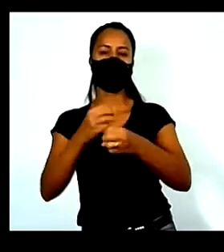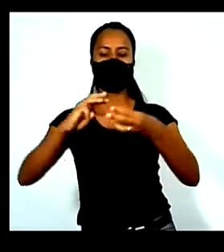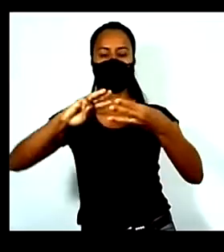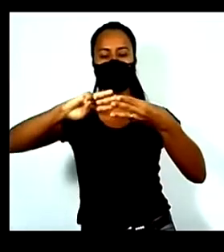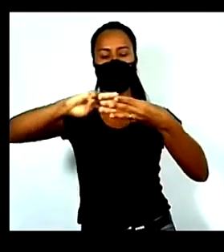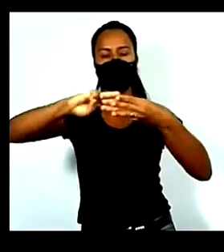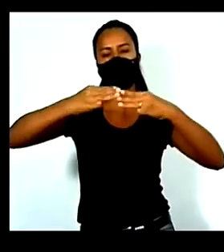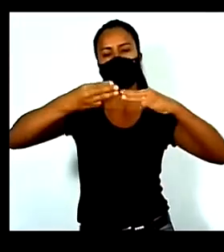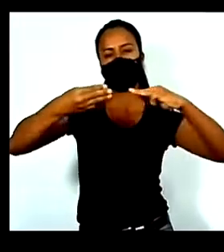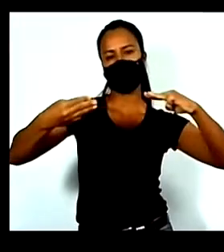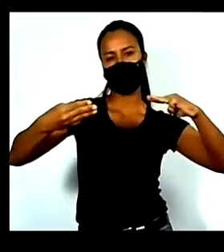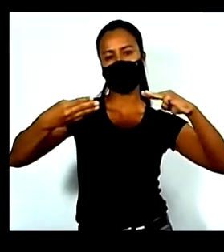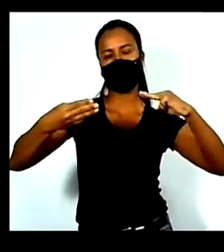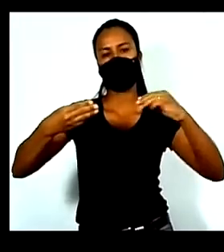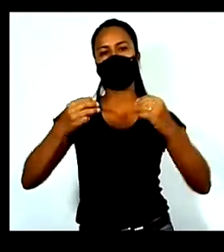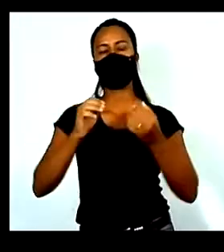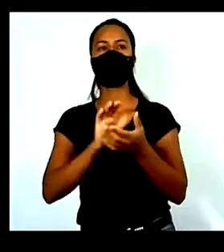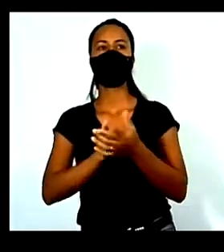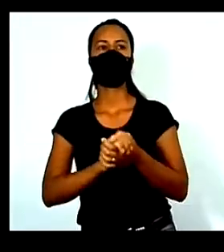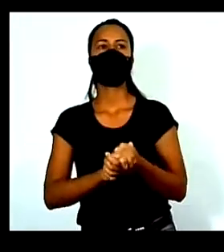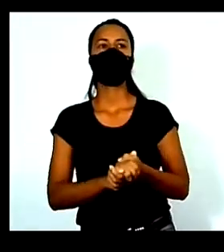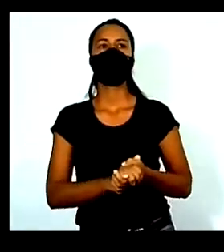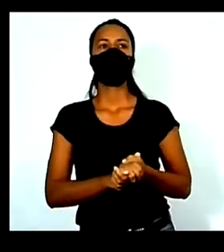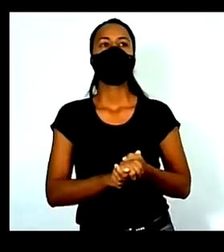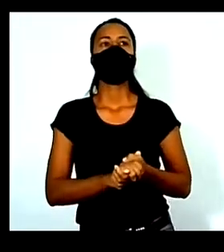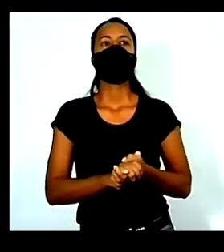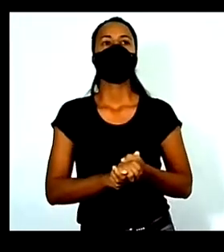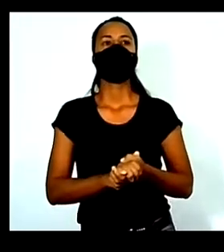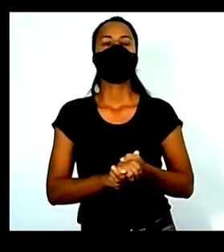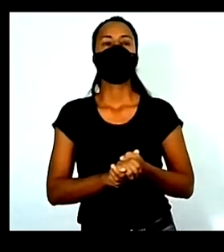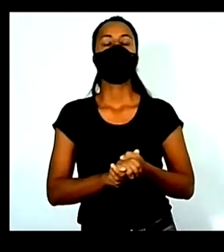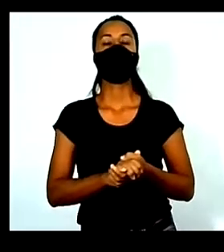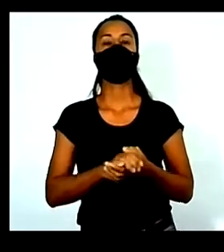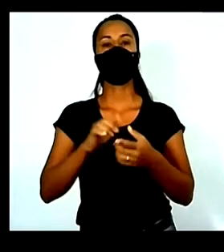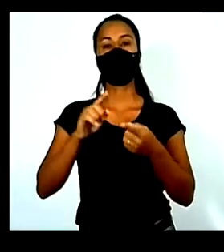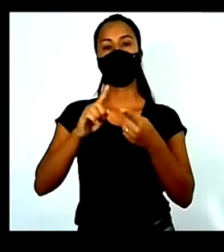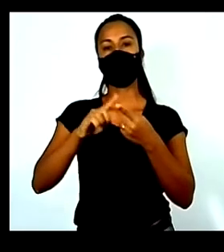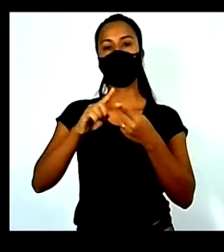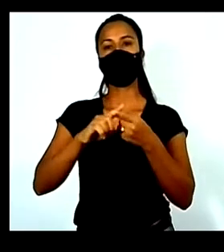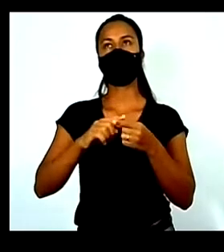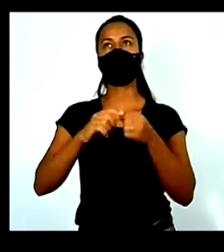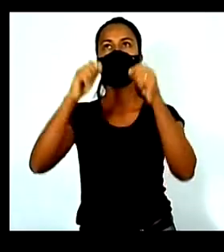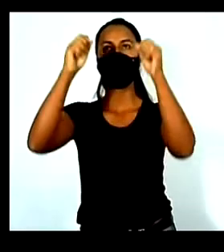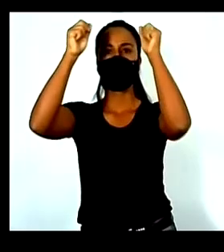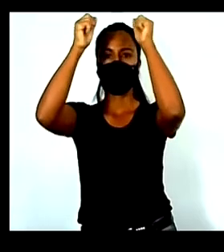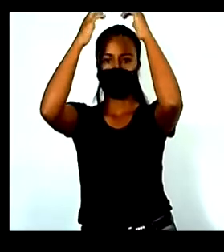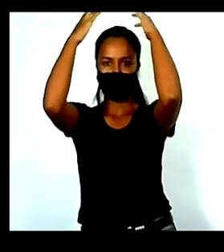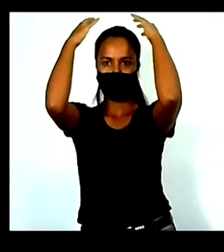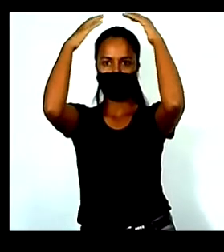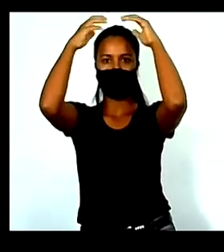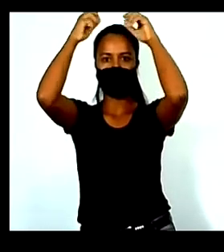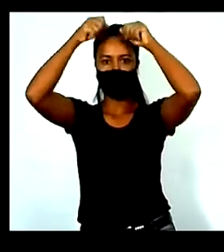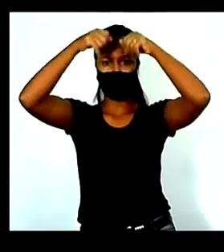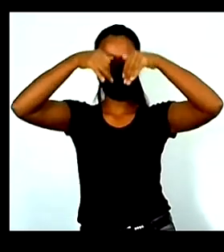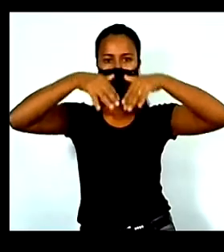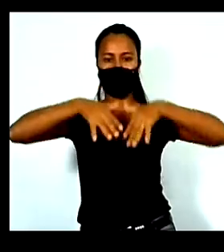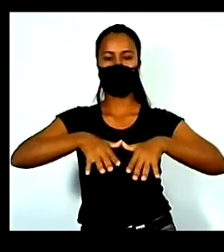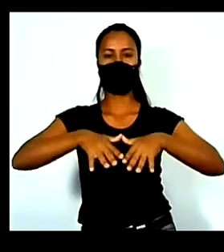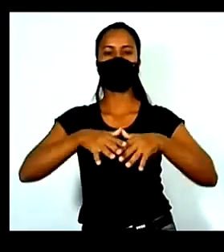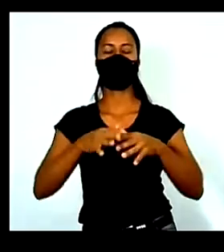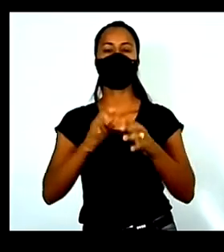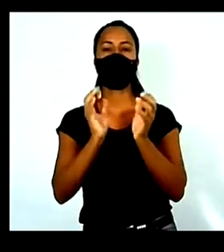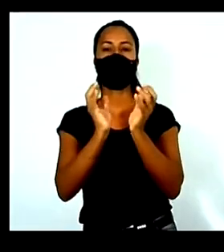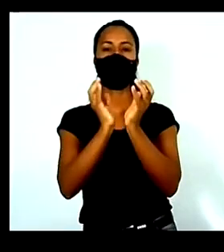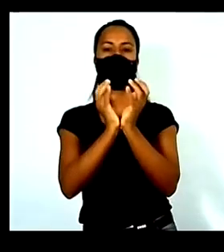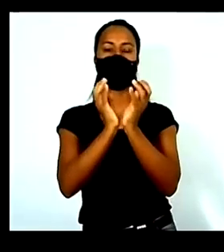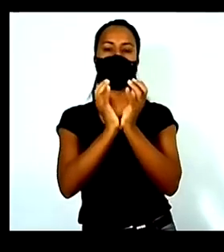é a unidade básica de um ser vivo. Então, o conjunto de células, ele constitui os tecidos, o conjunto